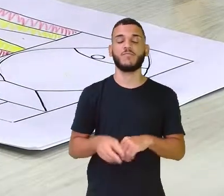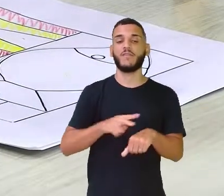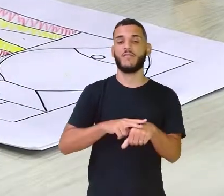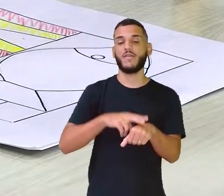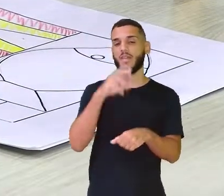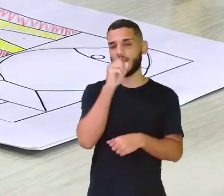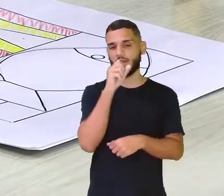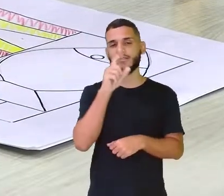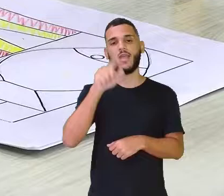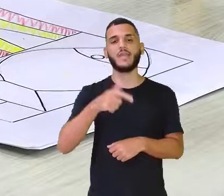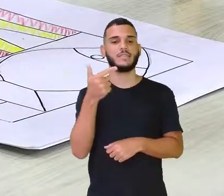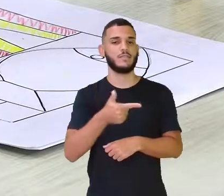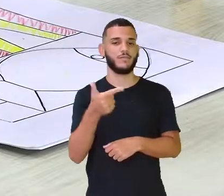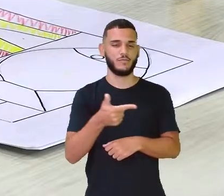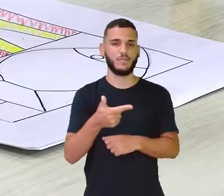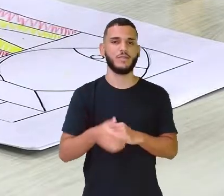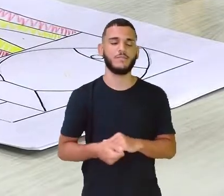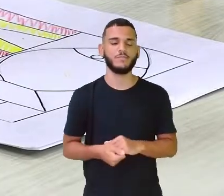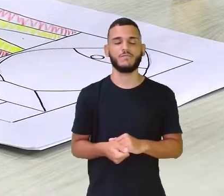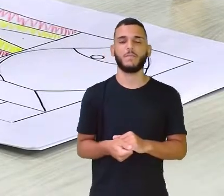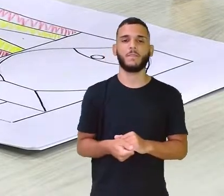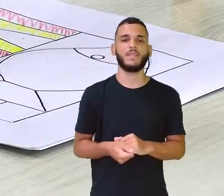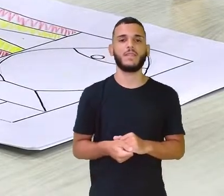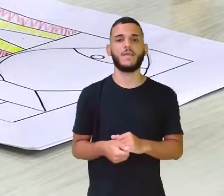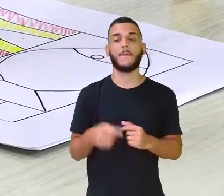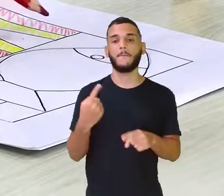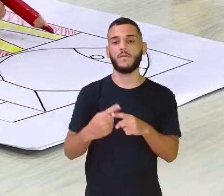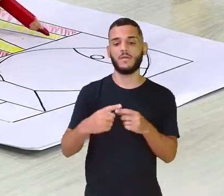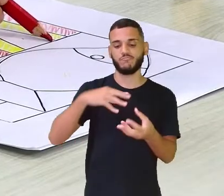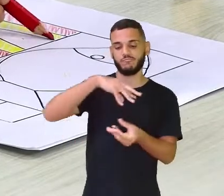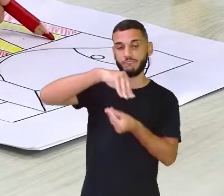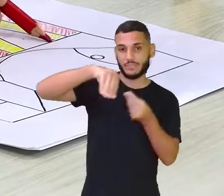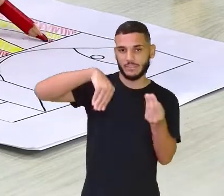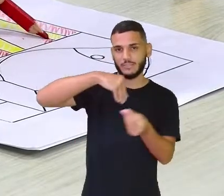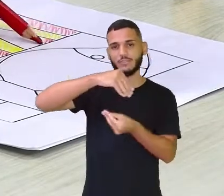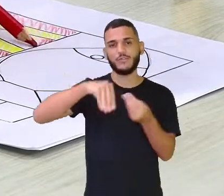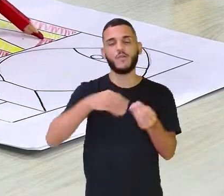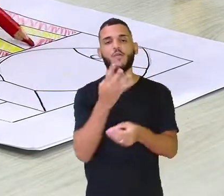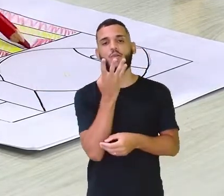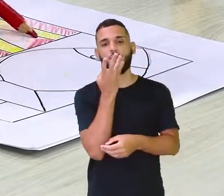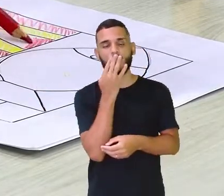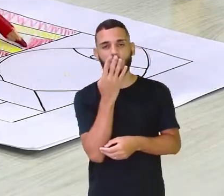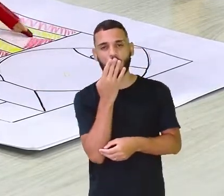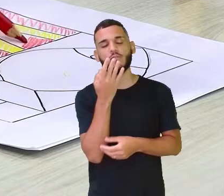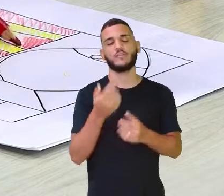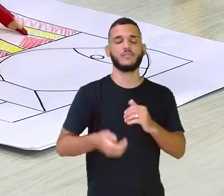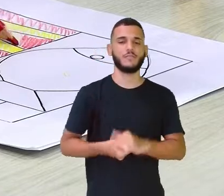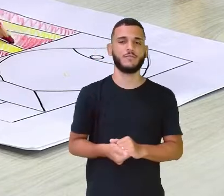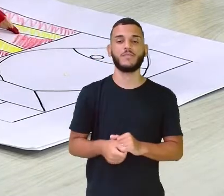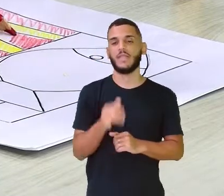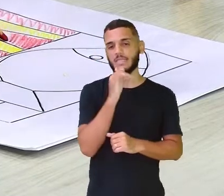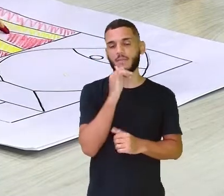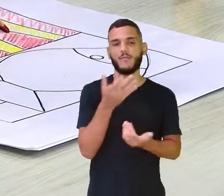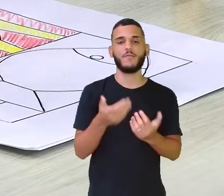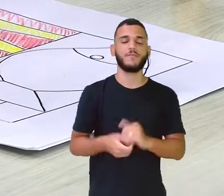laranja são cores secundárias. Elas surgem da mistura de cores que são cores primárias. Por exemplo, o verde